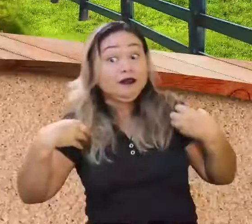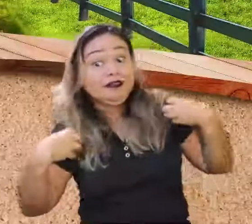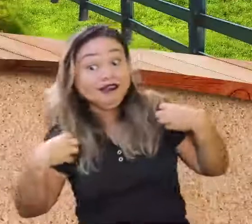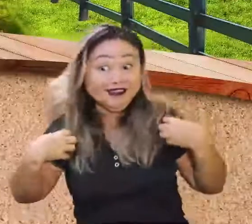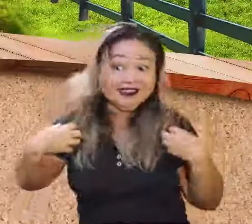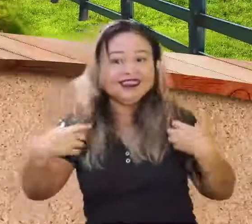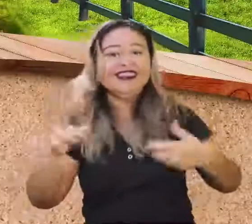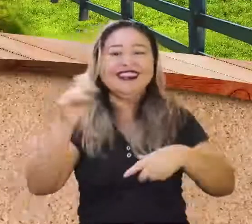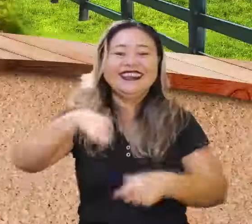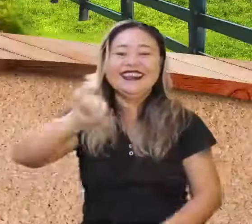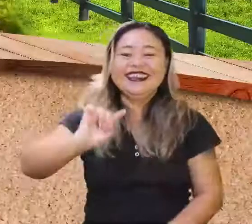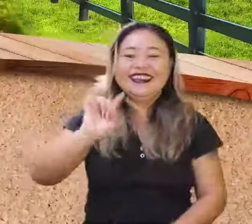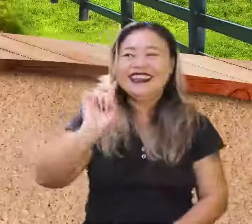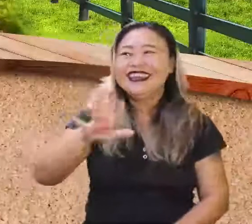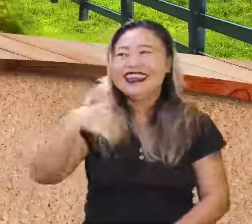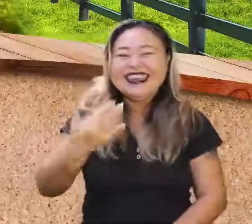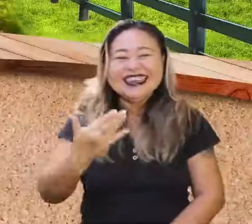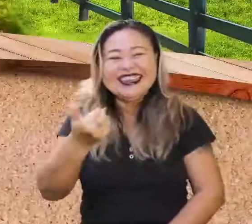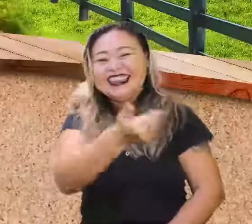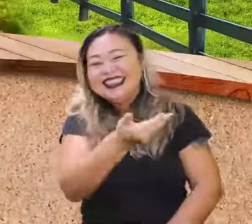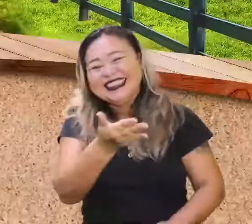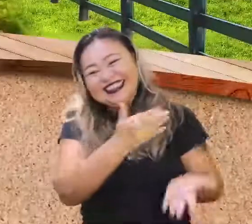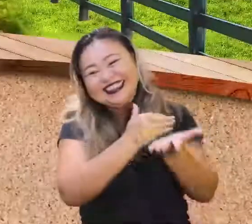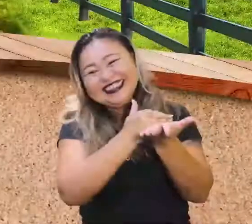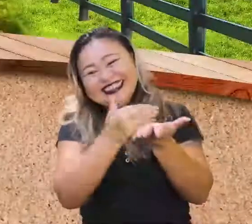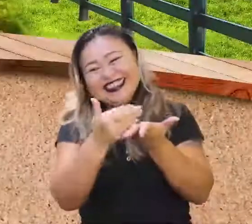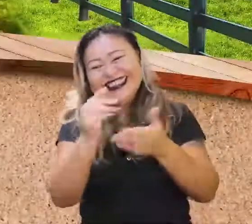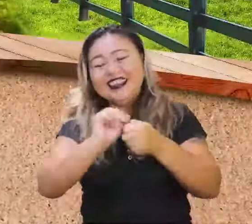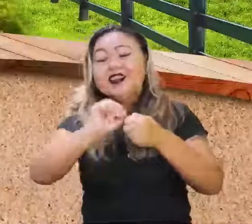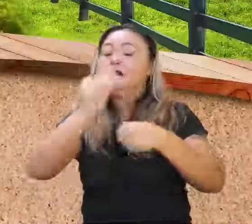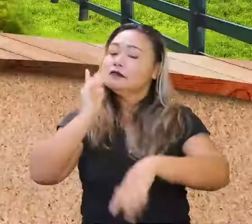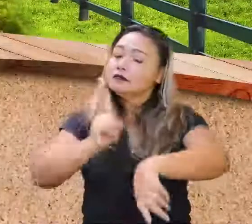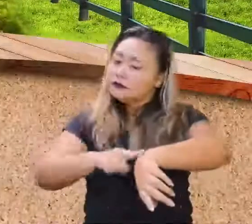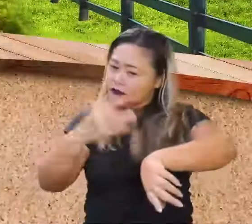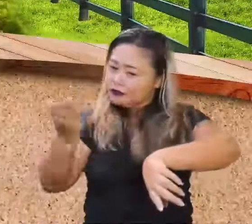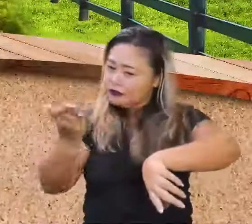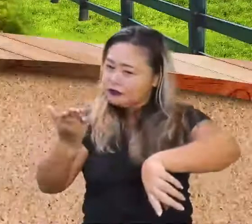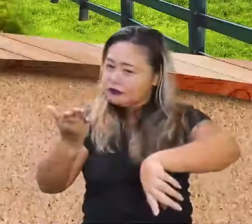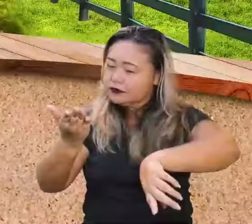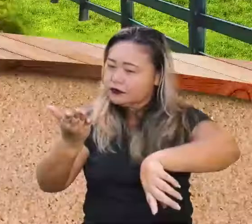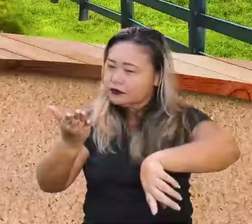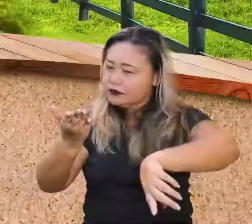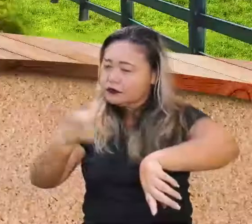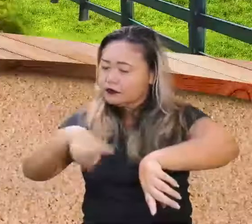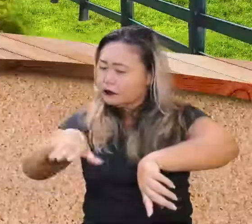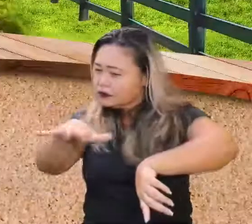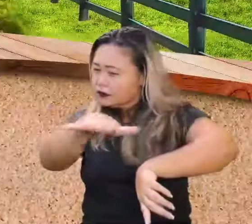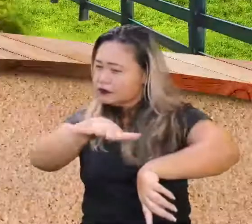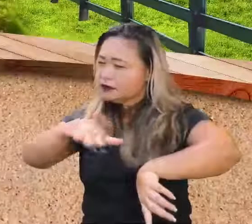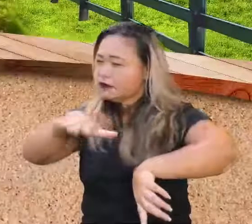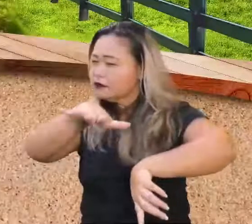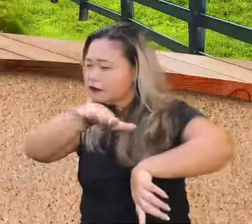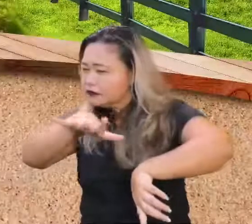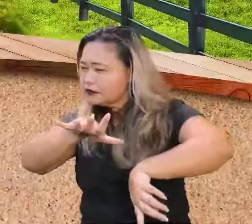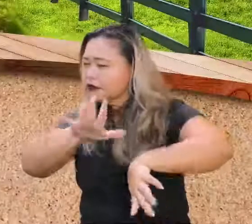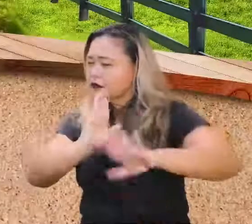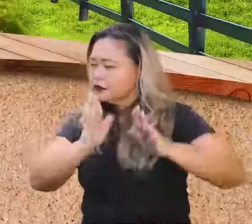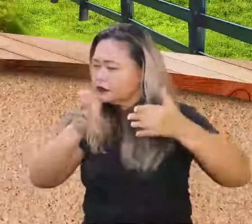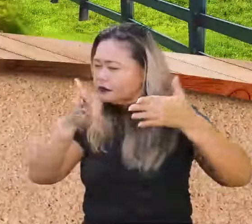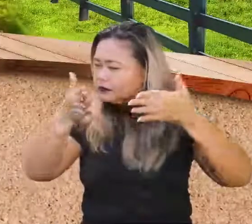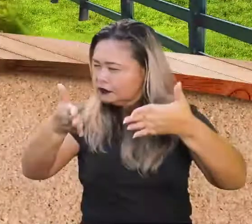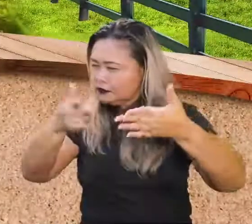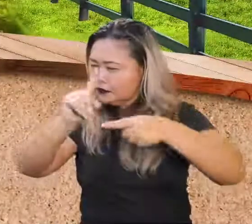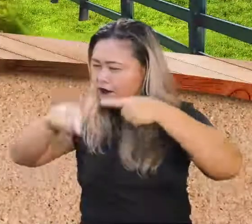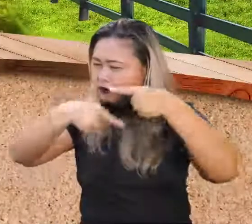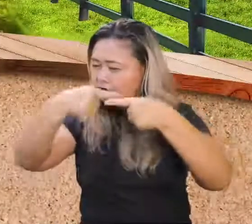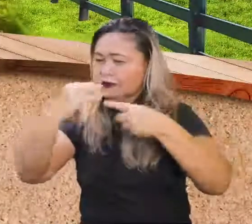pegar ela aí, galerinha. Vamos começar a aula e já eu vou conversar com um pessoalzinho bem particular. A